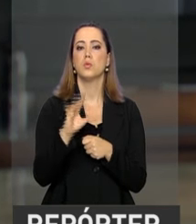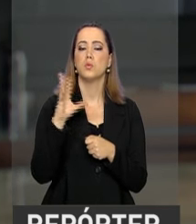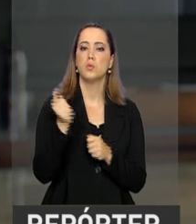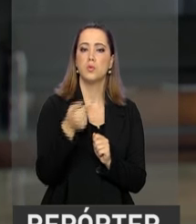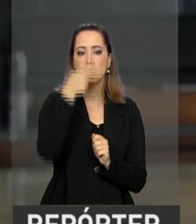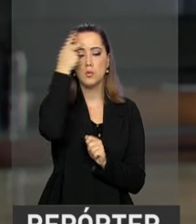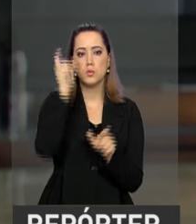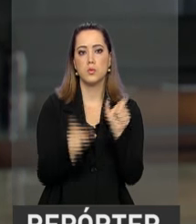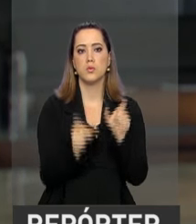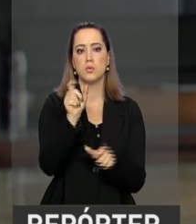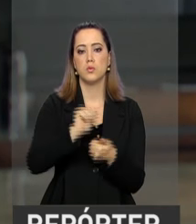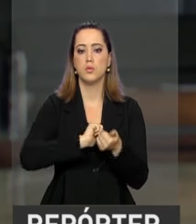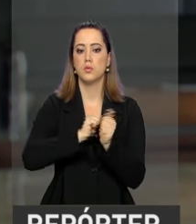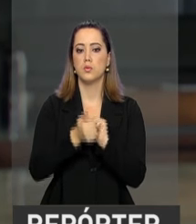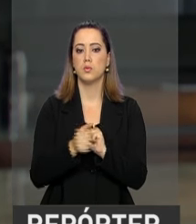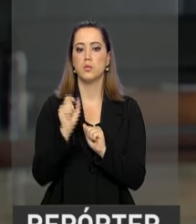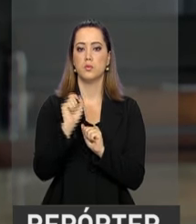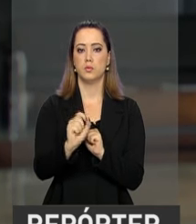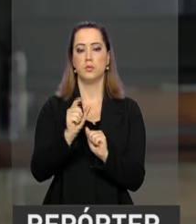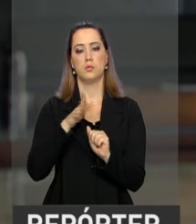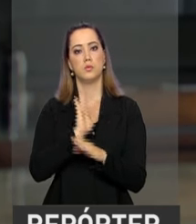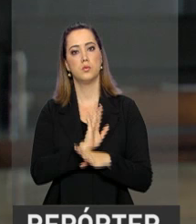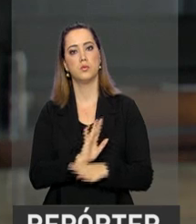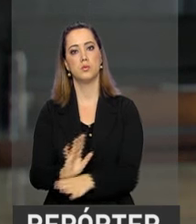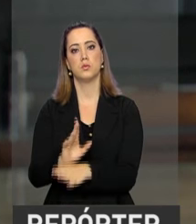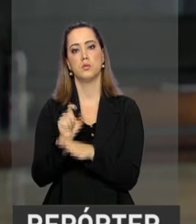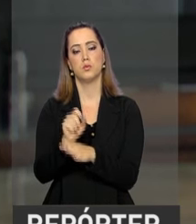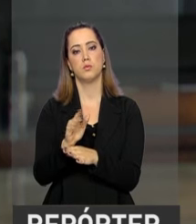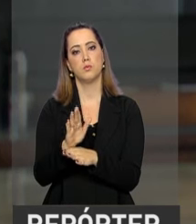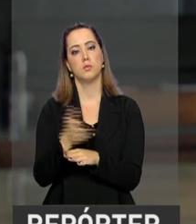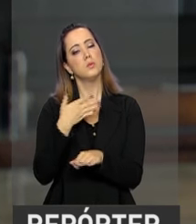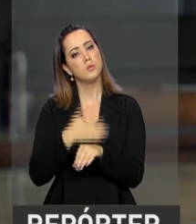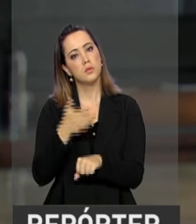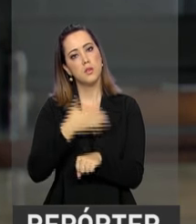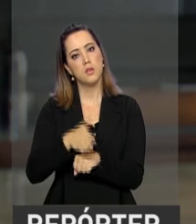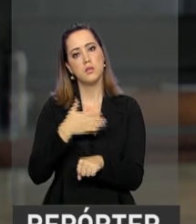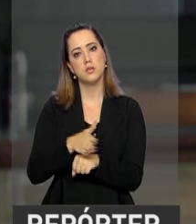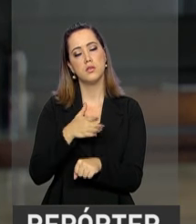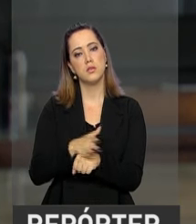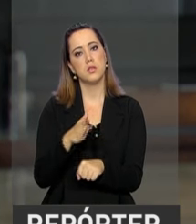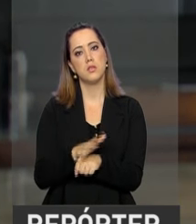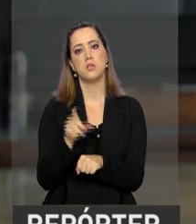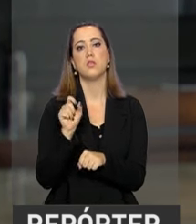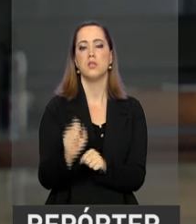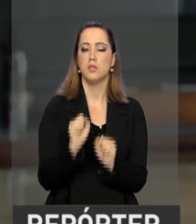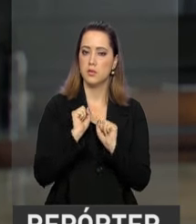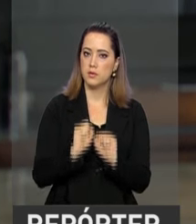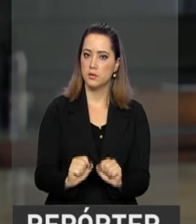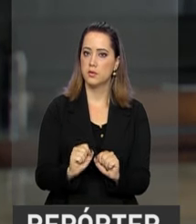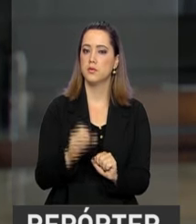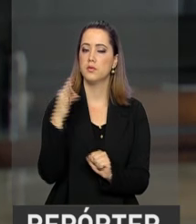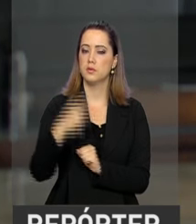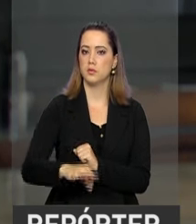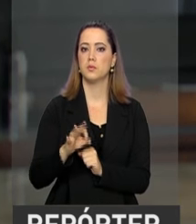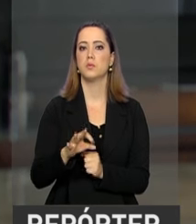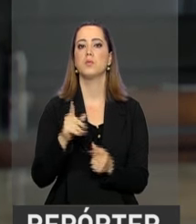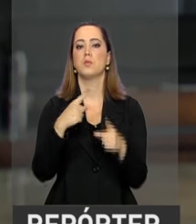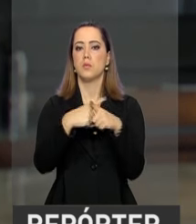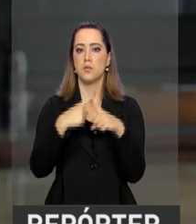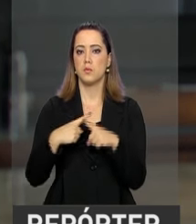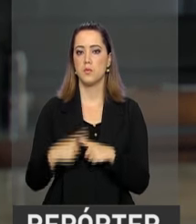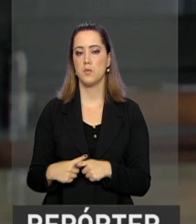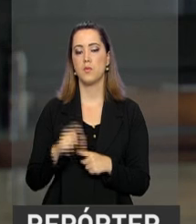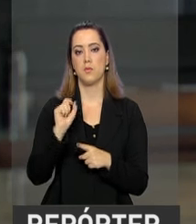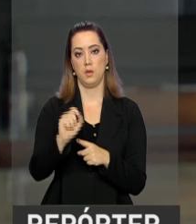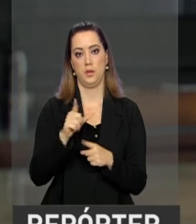esportistas aí para ajudar a dar condições para que eles se dediquem exclusivamente aos treinamentos e às competições. As bolsas do